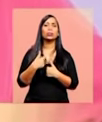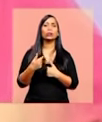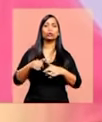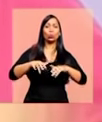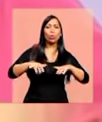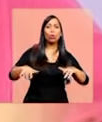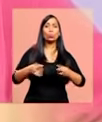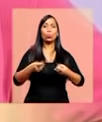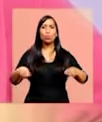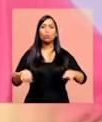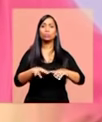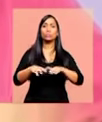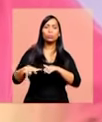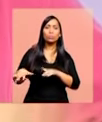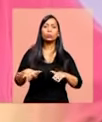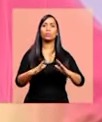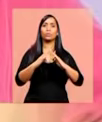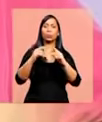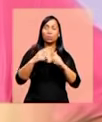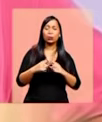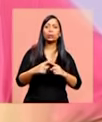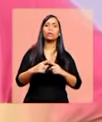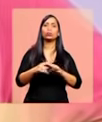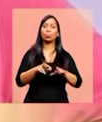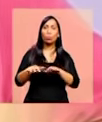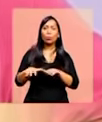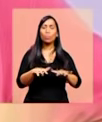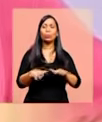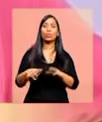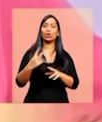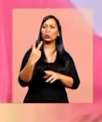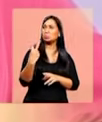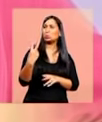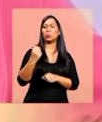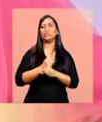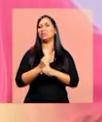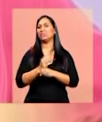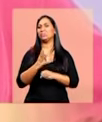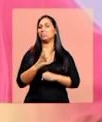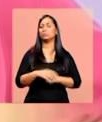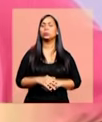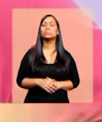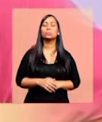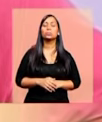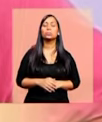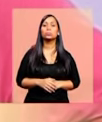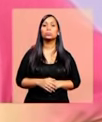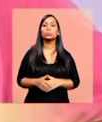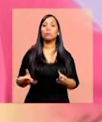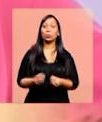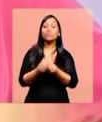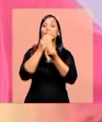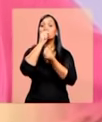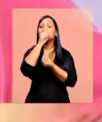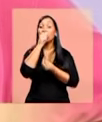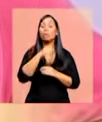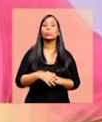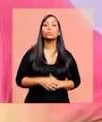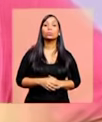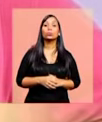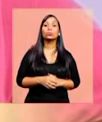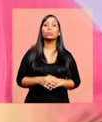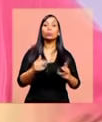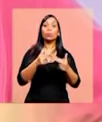a tocar, eu sou músico, cheguei a tocar na Redentora, na Igreja Redentora aqui de Rio Preto por 2 anos, alguma coisa assim, durante as missas de